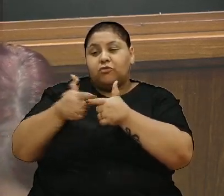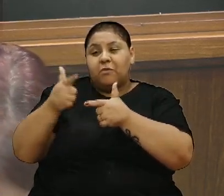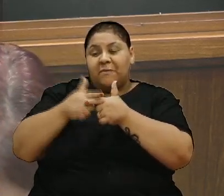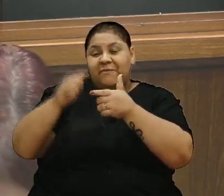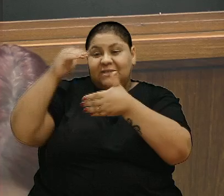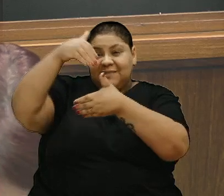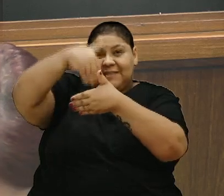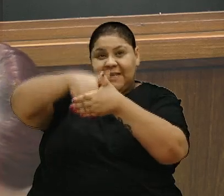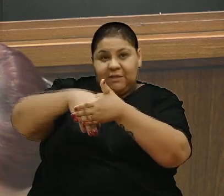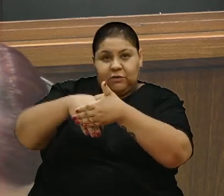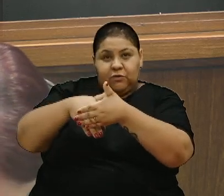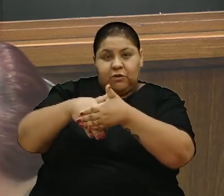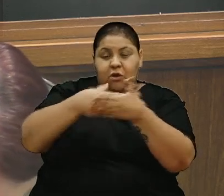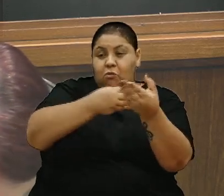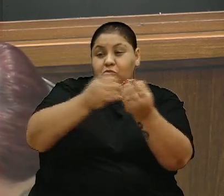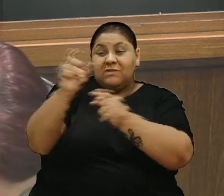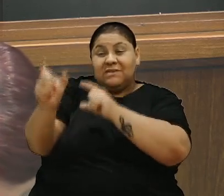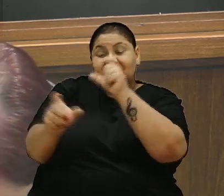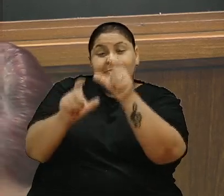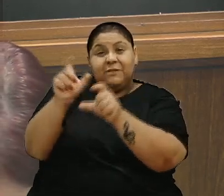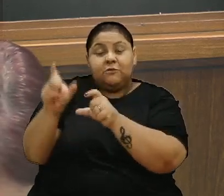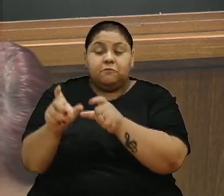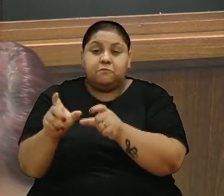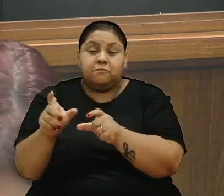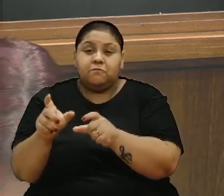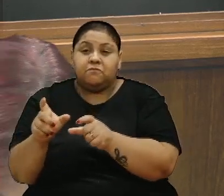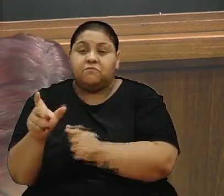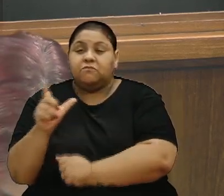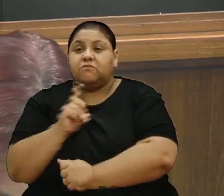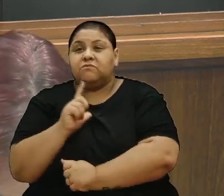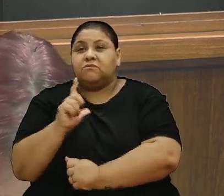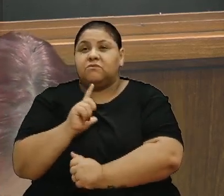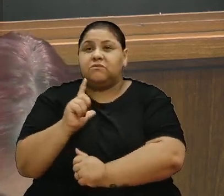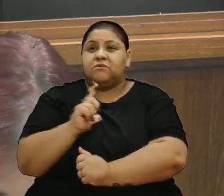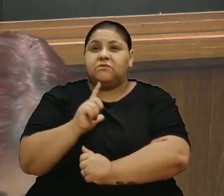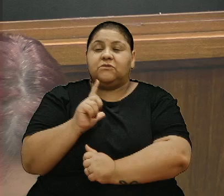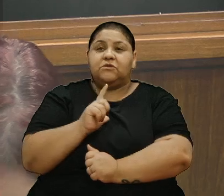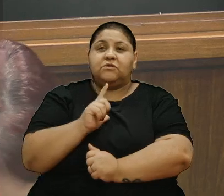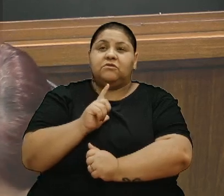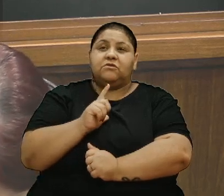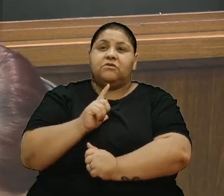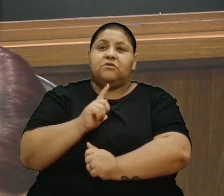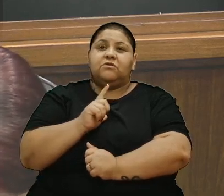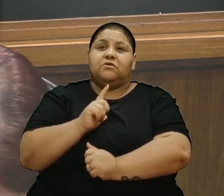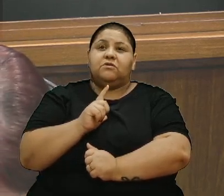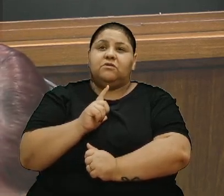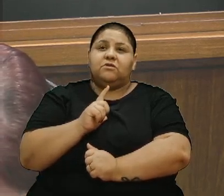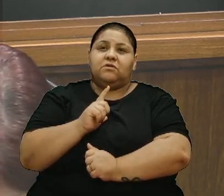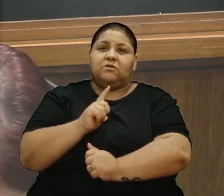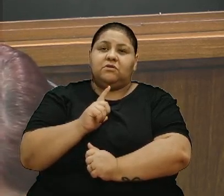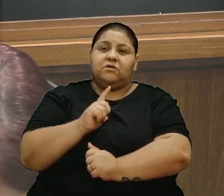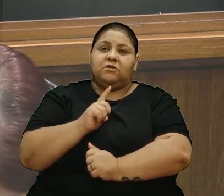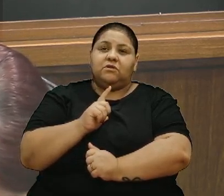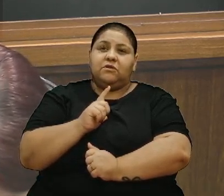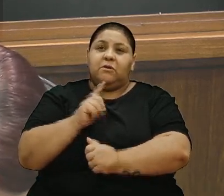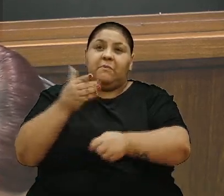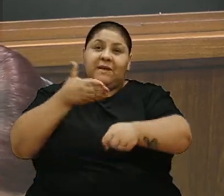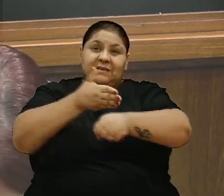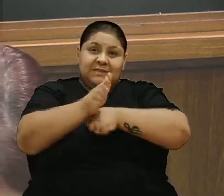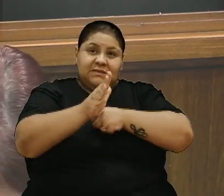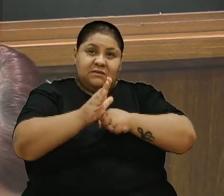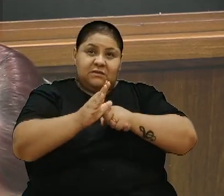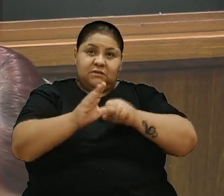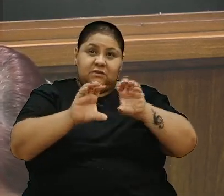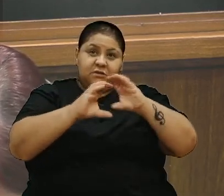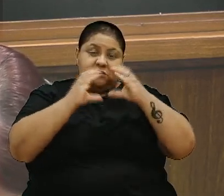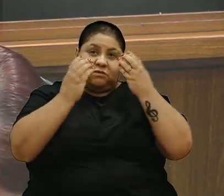dentro. Muitas pessoas que têm alguma adicção e vão para as comunidades terapêuticas